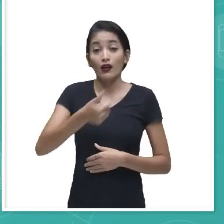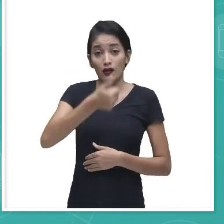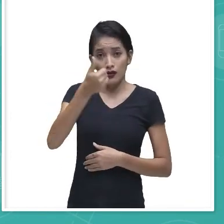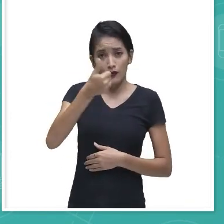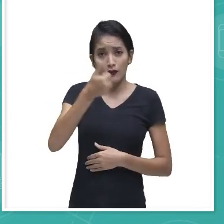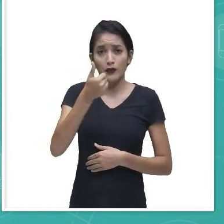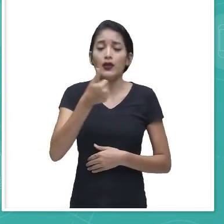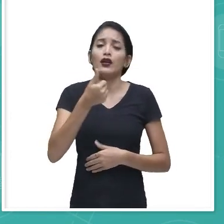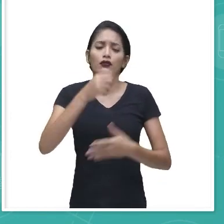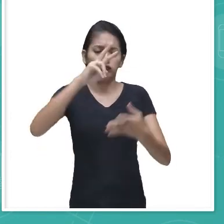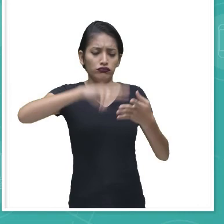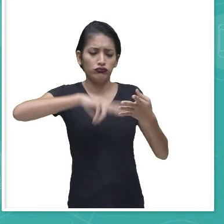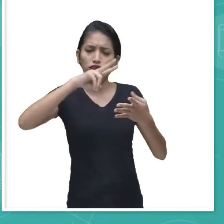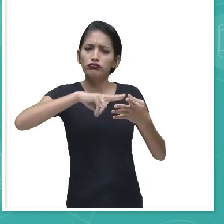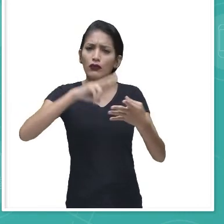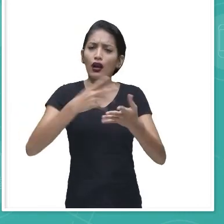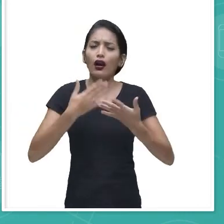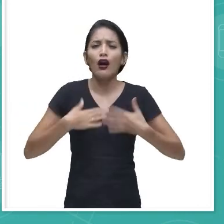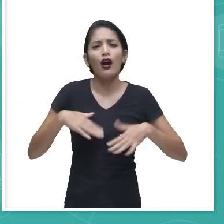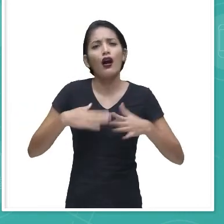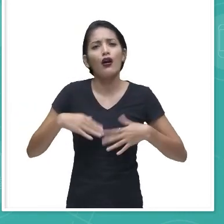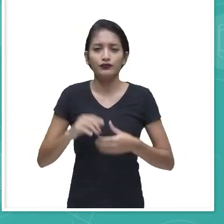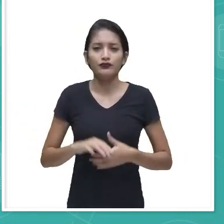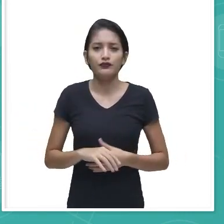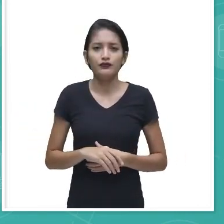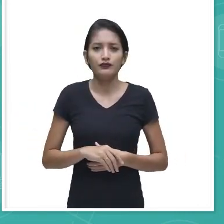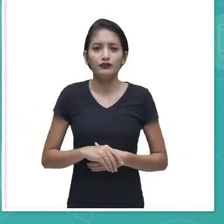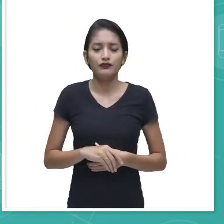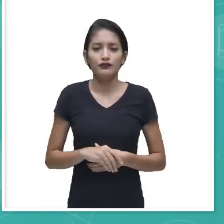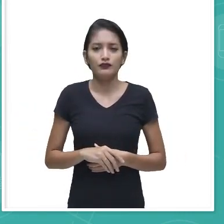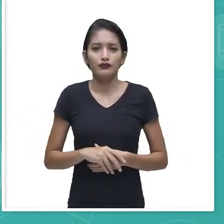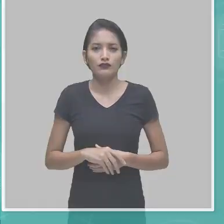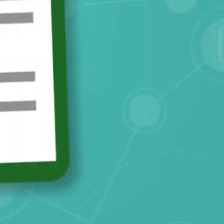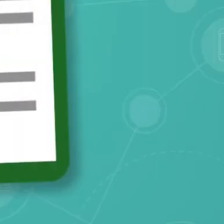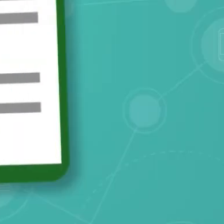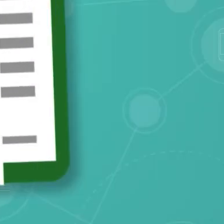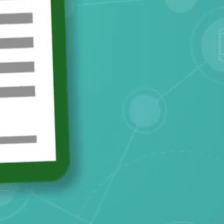calma, respondam e daqui a pouco a gente retorna para corrigir.